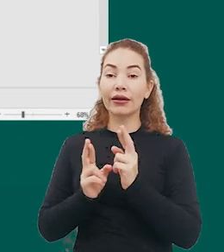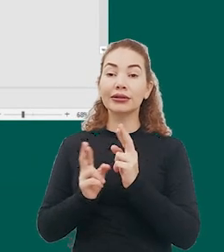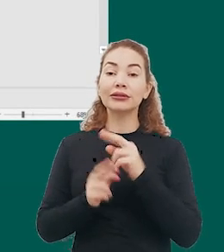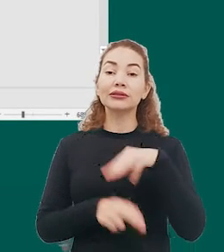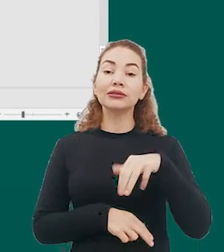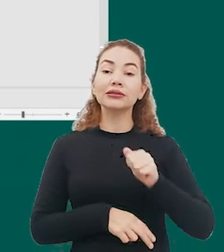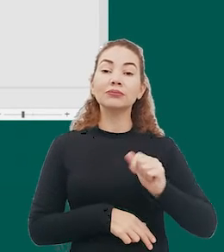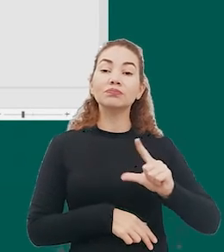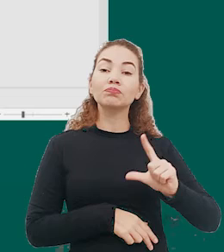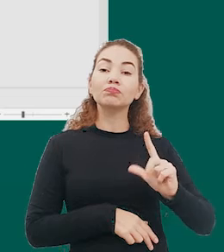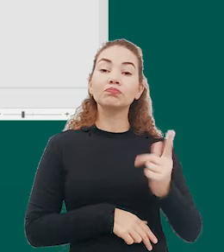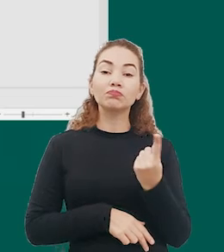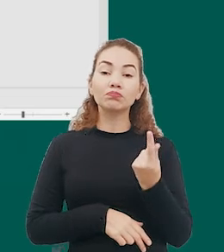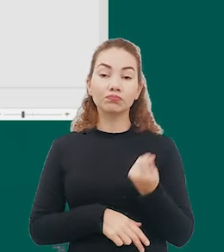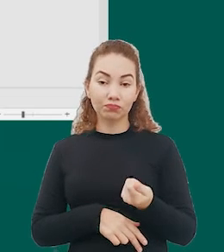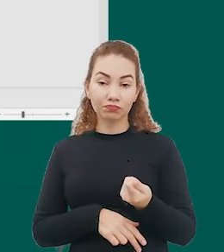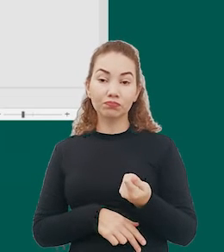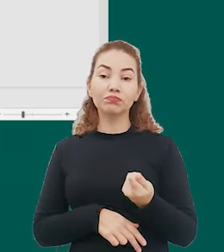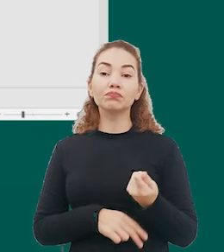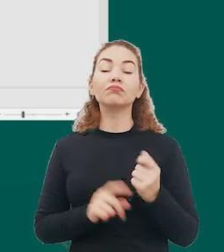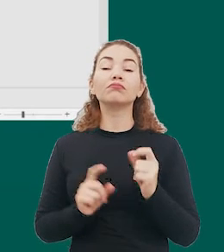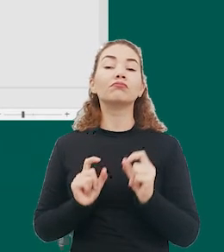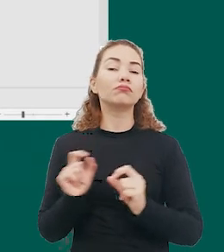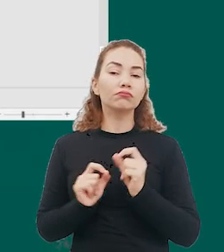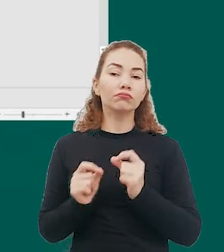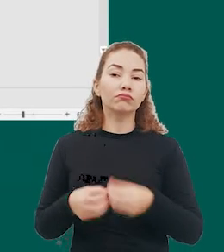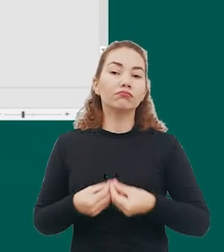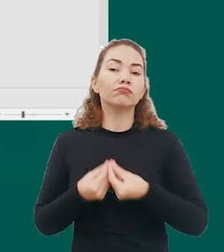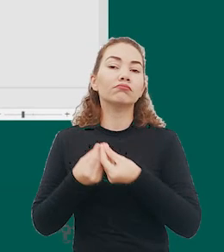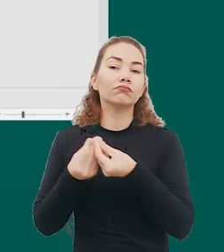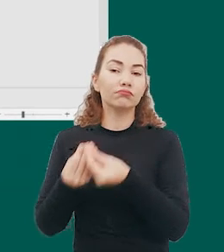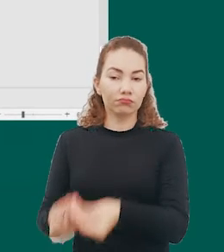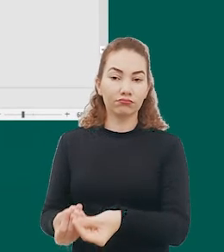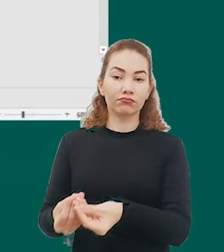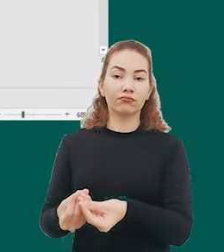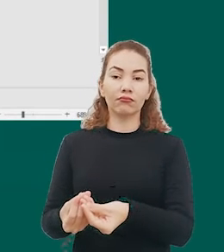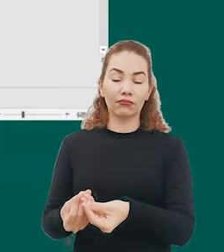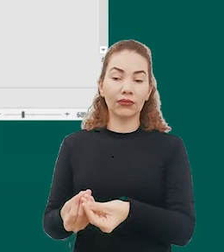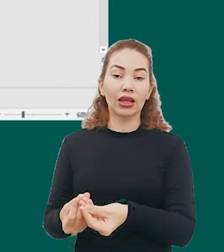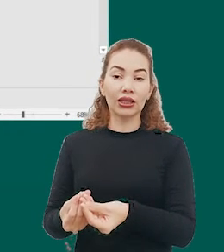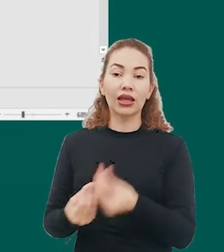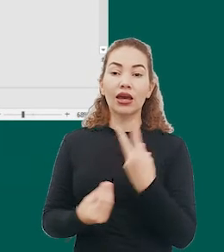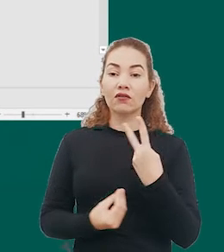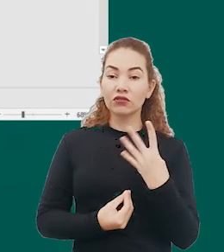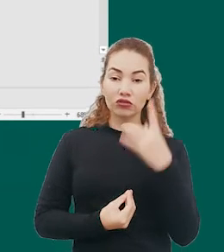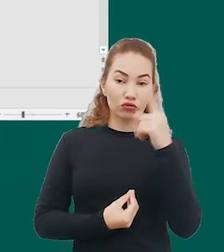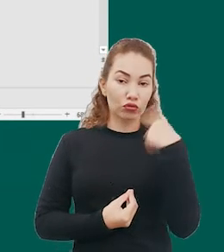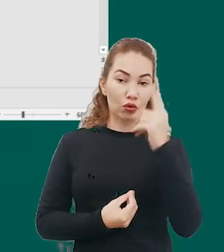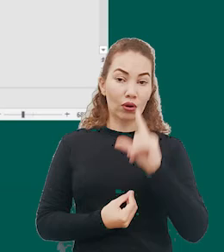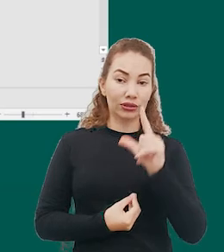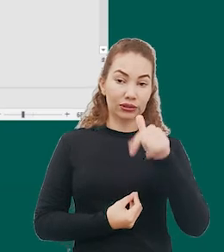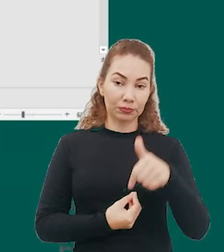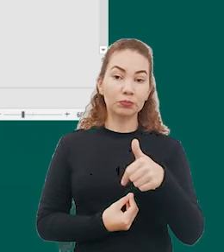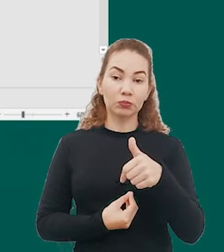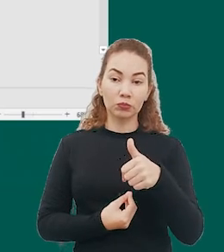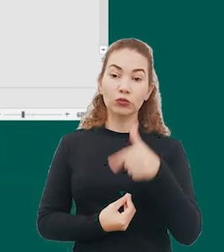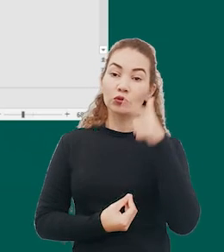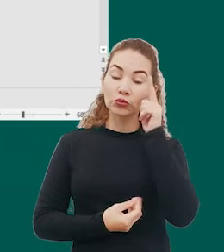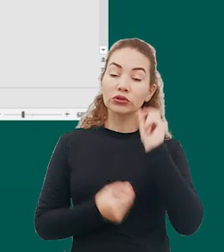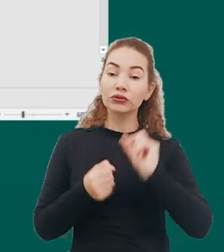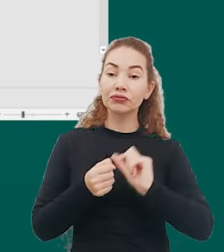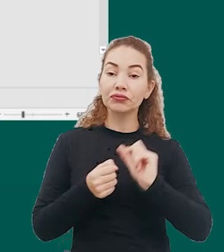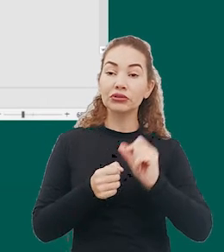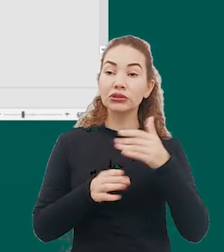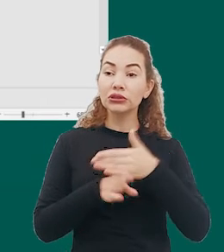malha, tá? A partir do momento em que nós entregamos a nossa declaração, 24 horas depois, é possível